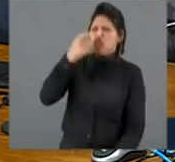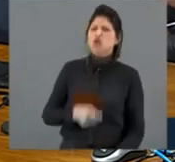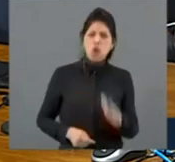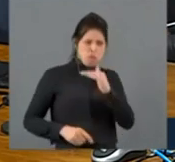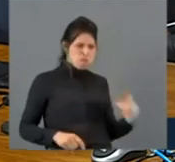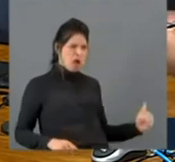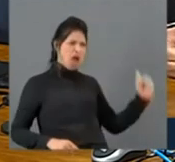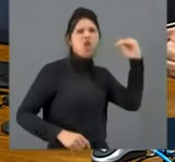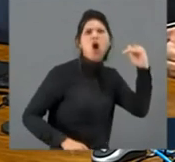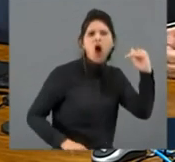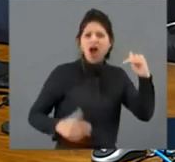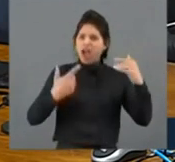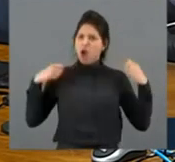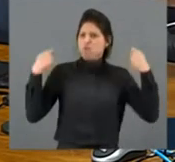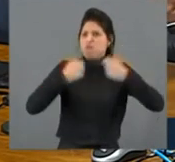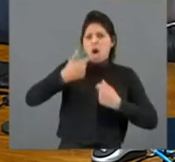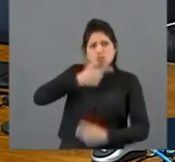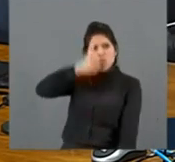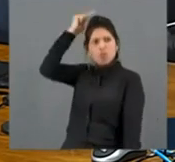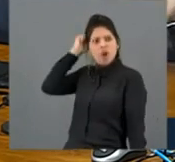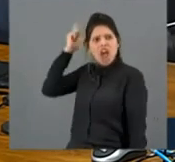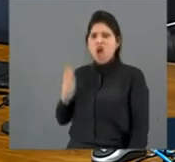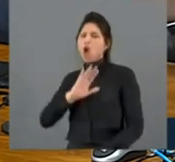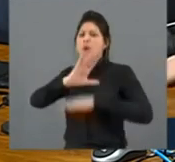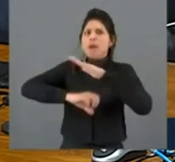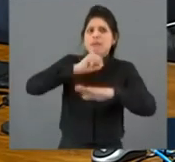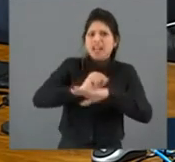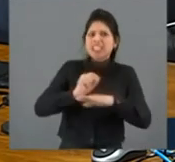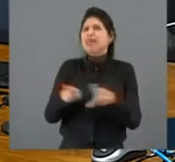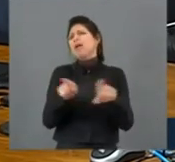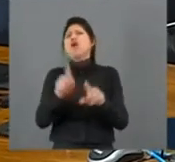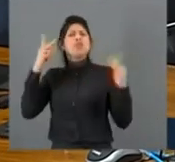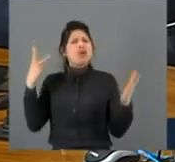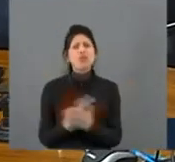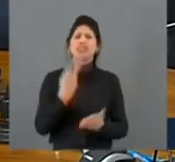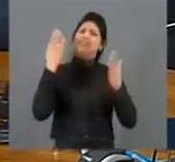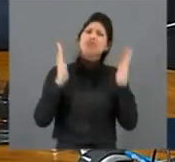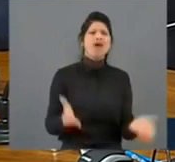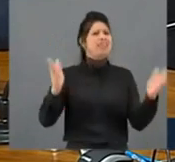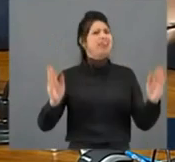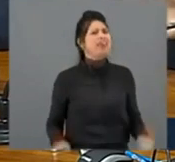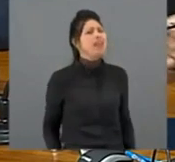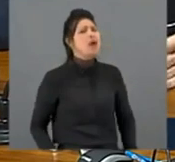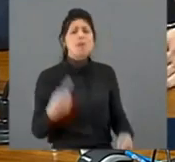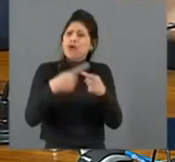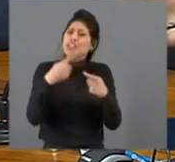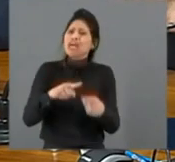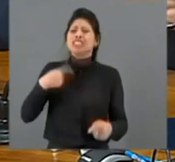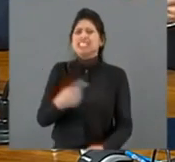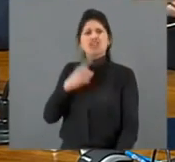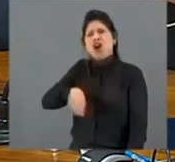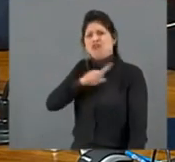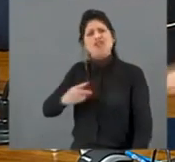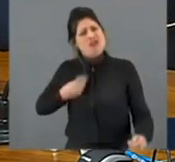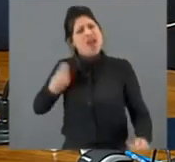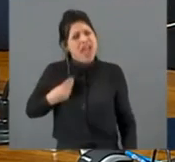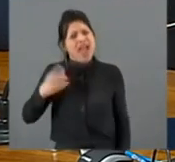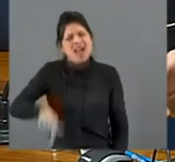se chama Alexandre de Moraes e cujo impeachment já devia ter acontecido aqui nesse Senado da República, se vivêssemos uma